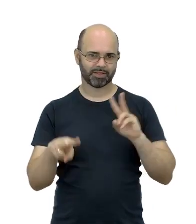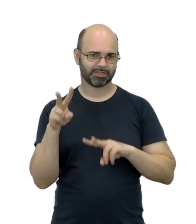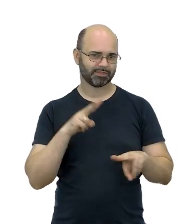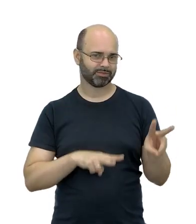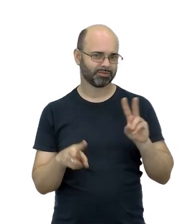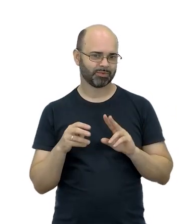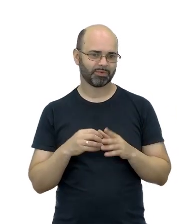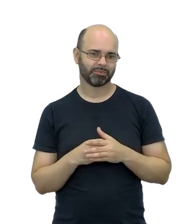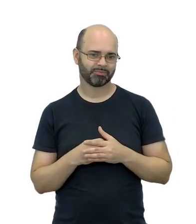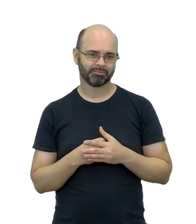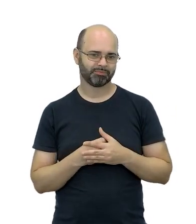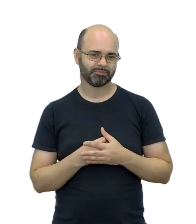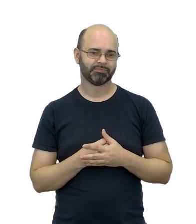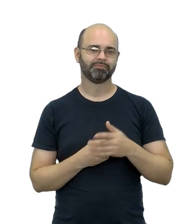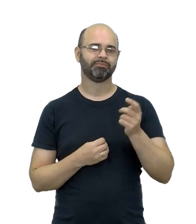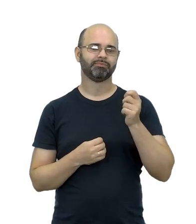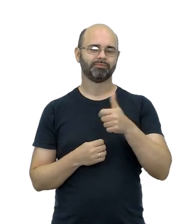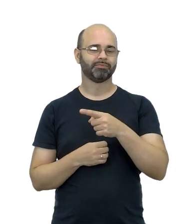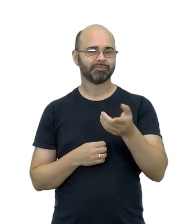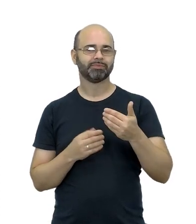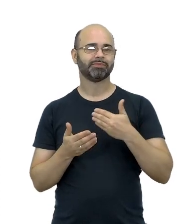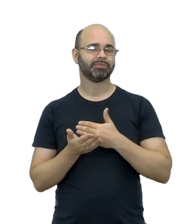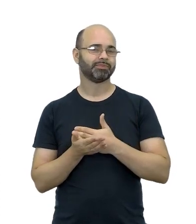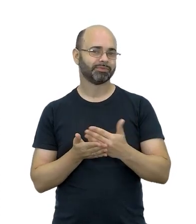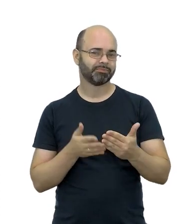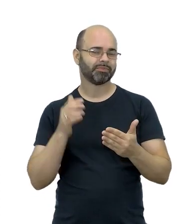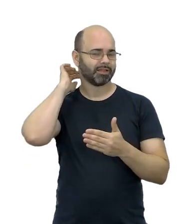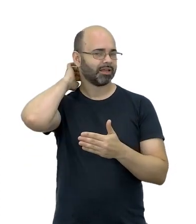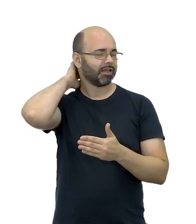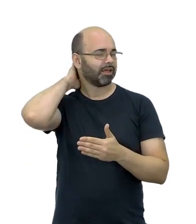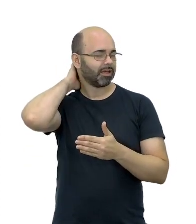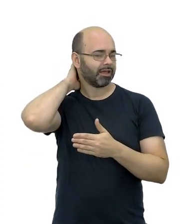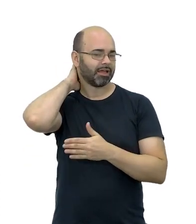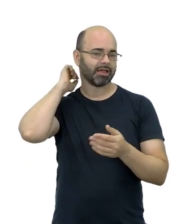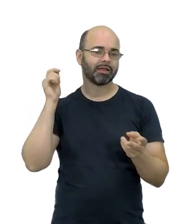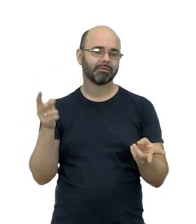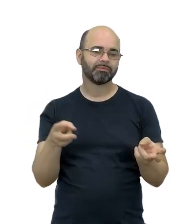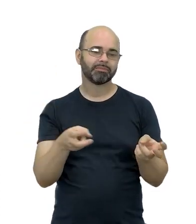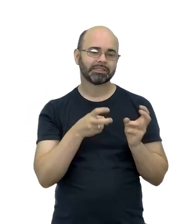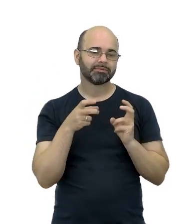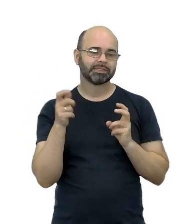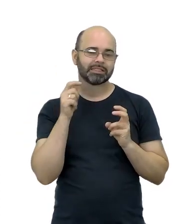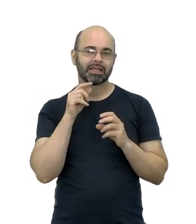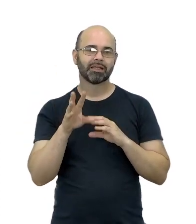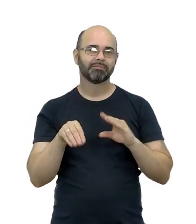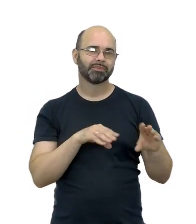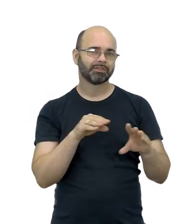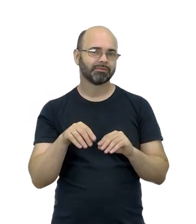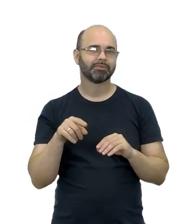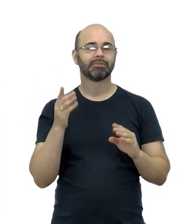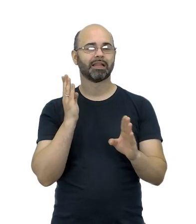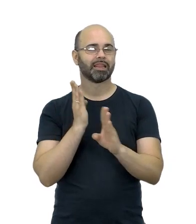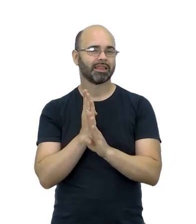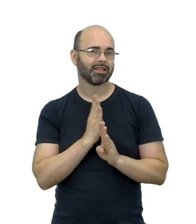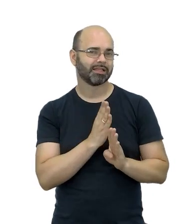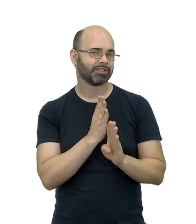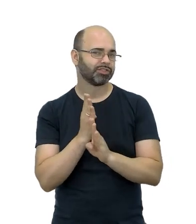a princípio, já pega por aí, né? Eles conseguem fazer essa manipulação e já reconhecem,